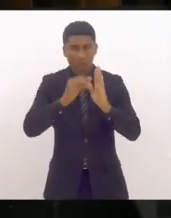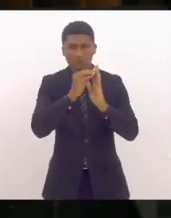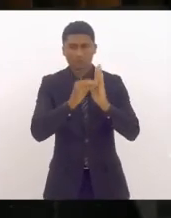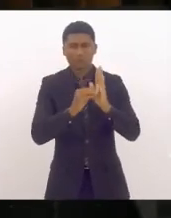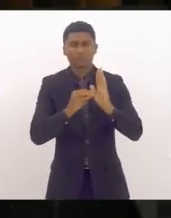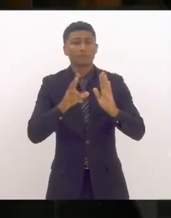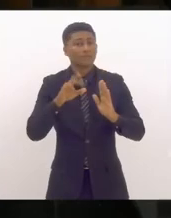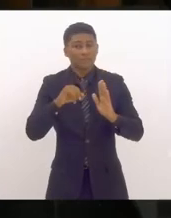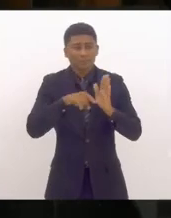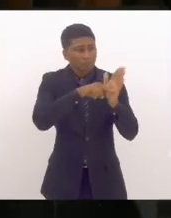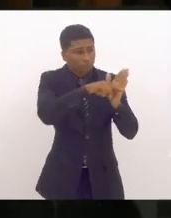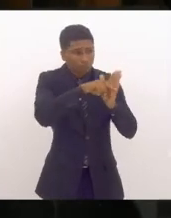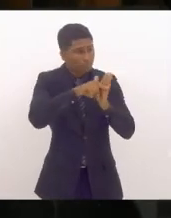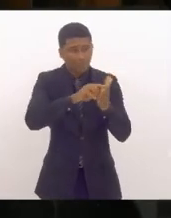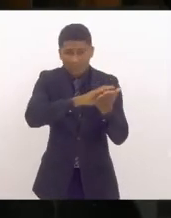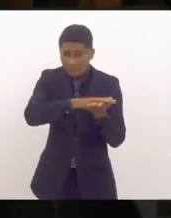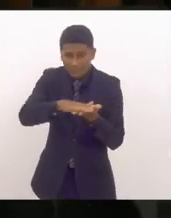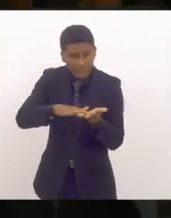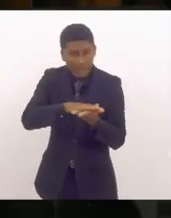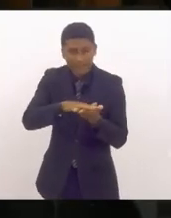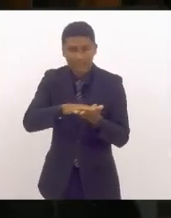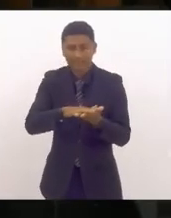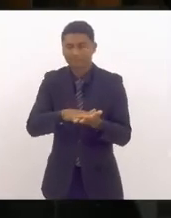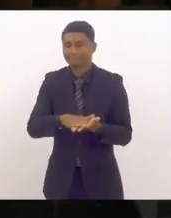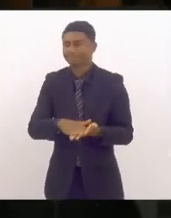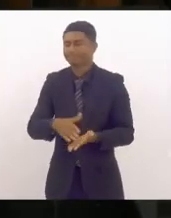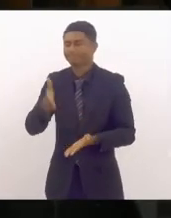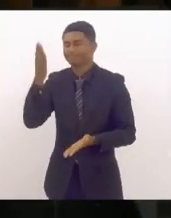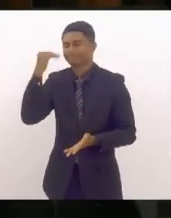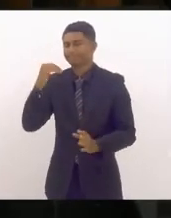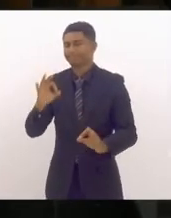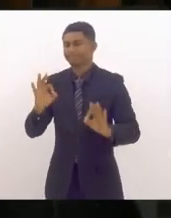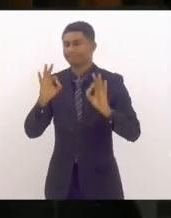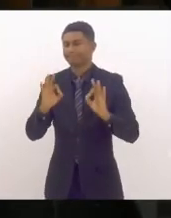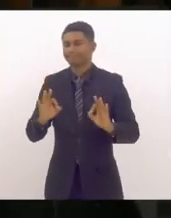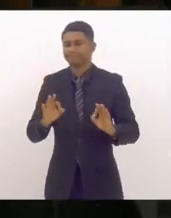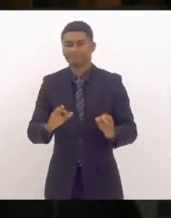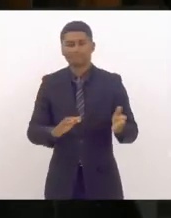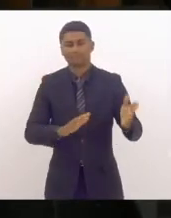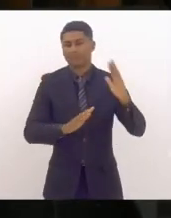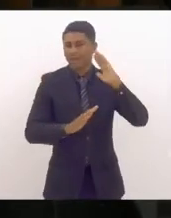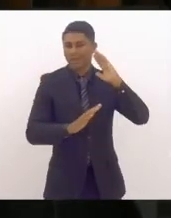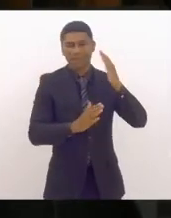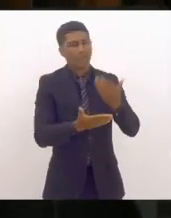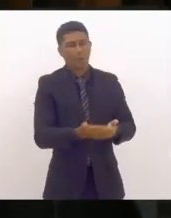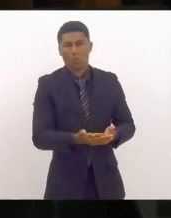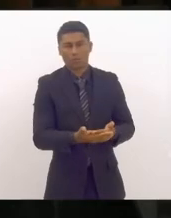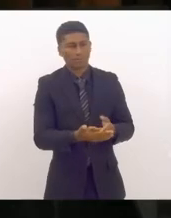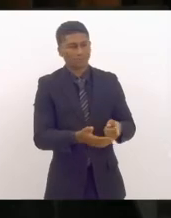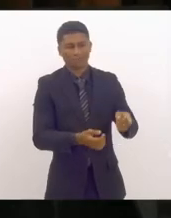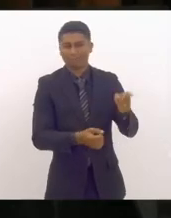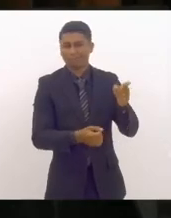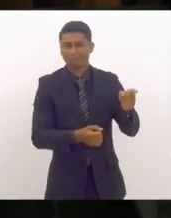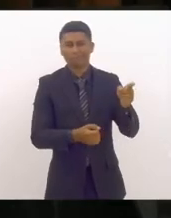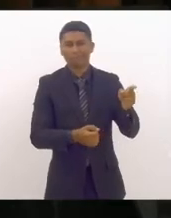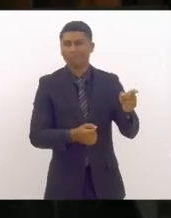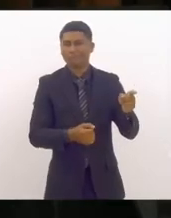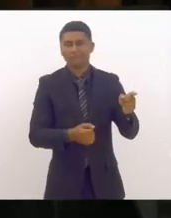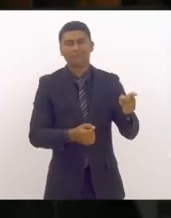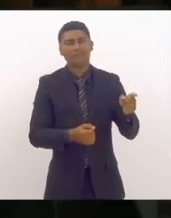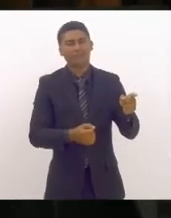hoje, possivelmente, o atendimento